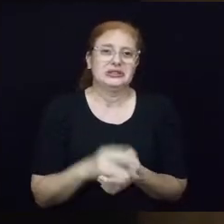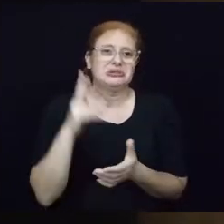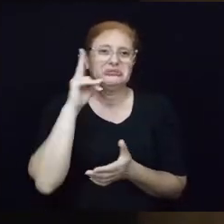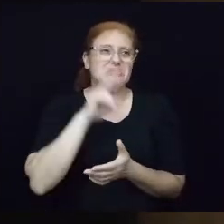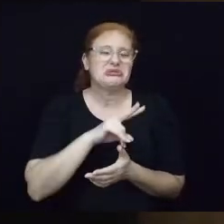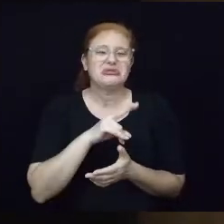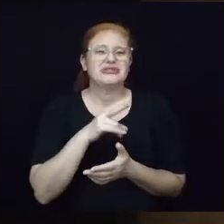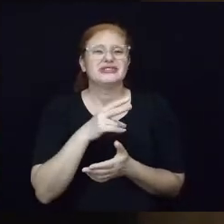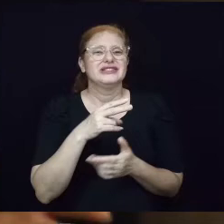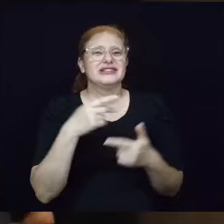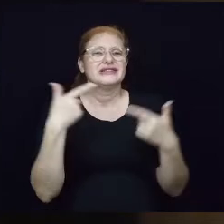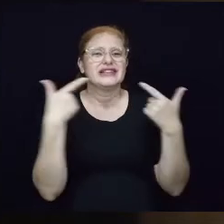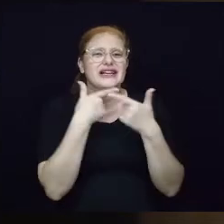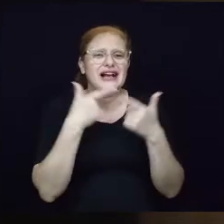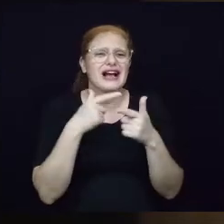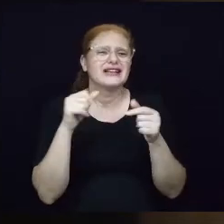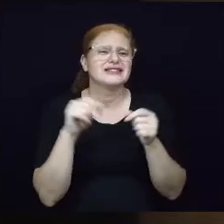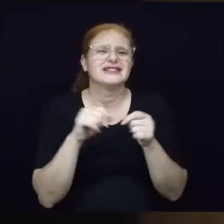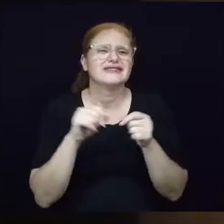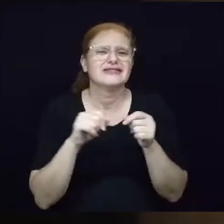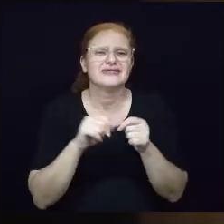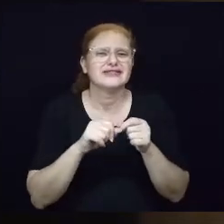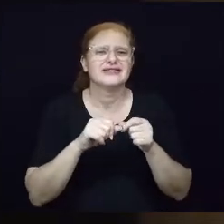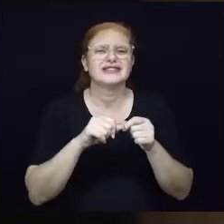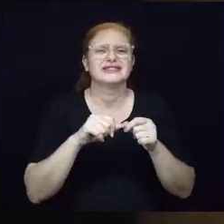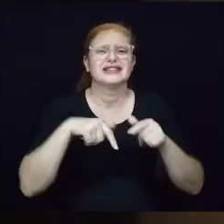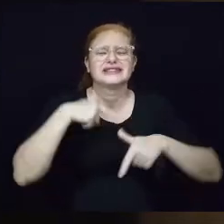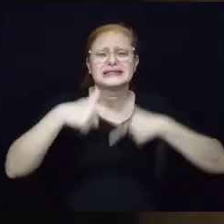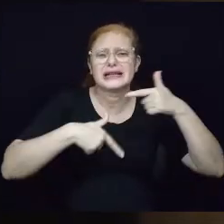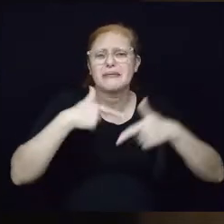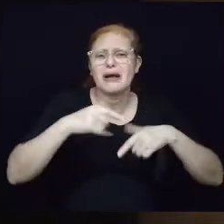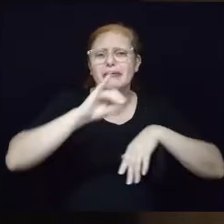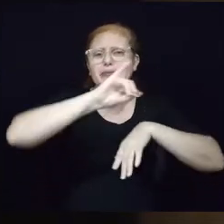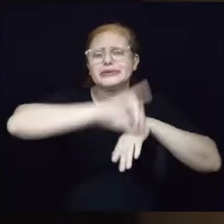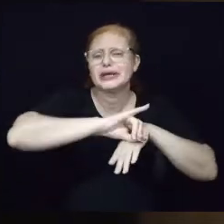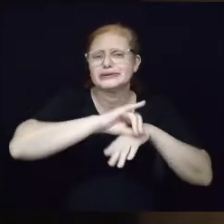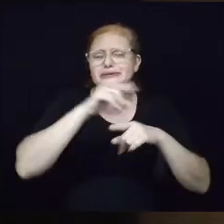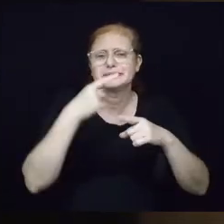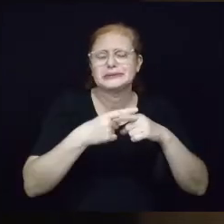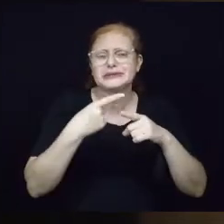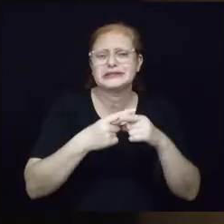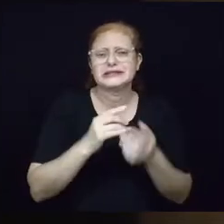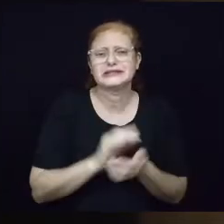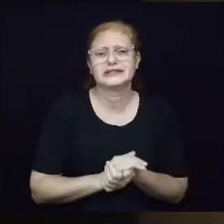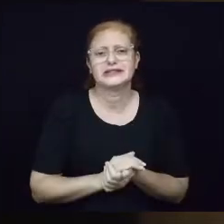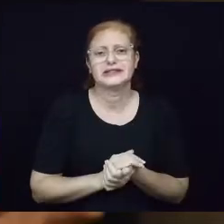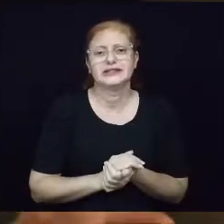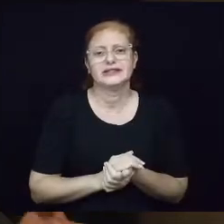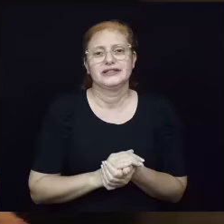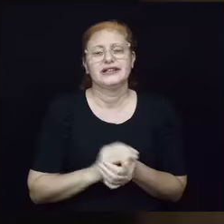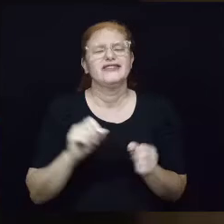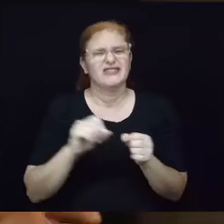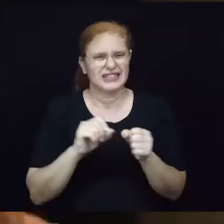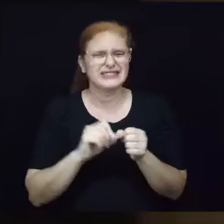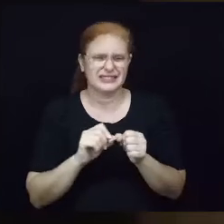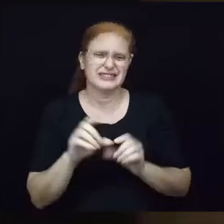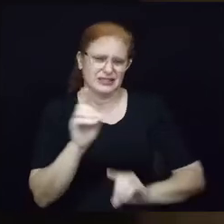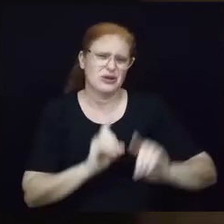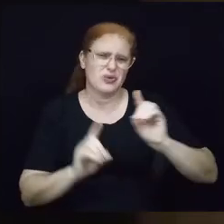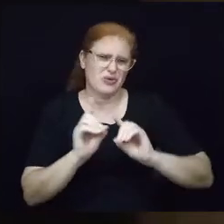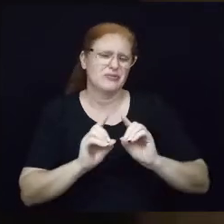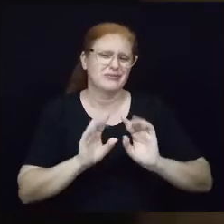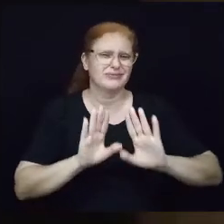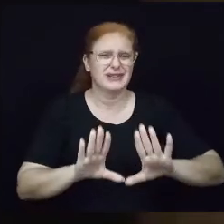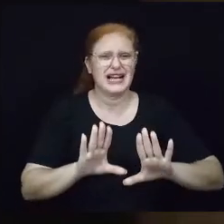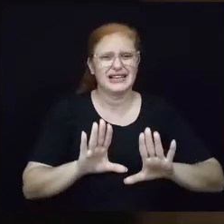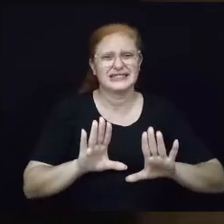mais graça nenhuma em descer ali embaixo e fazer a peça. Porque era apenas eu fazia as peças e